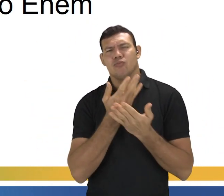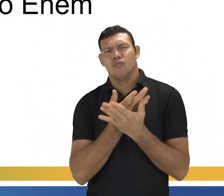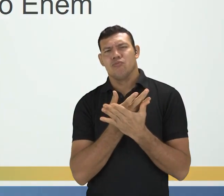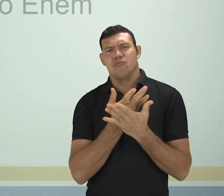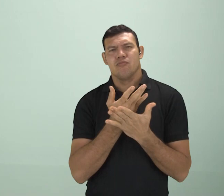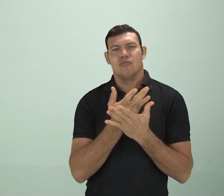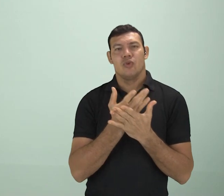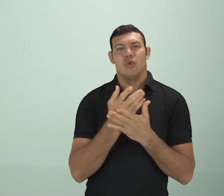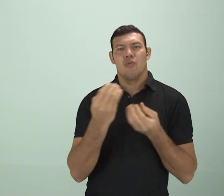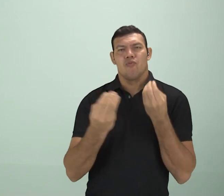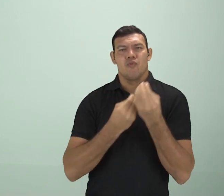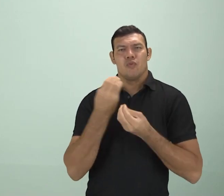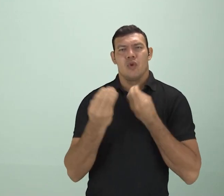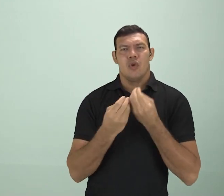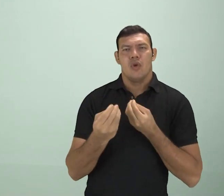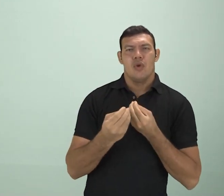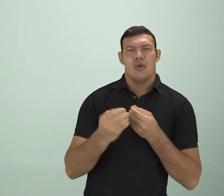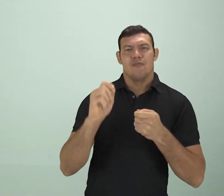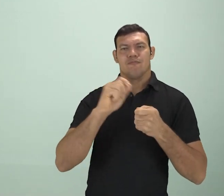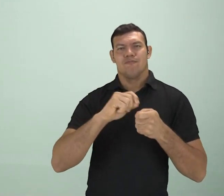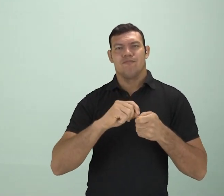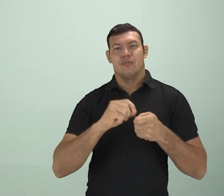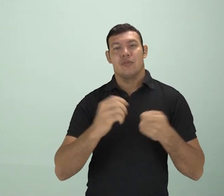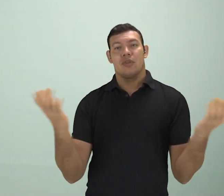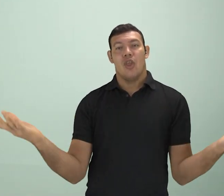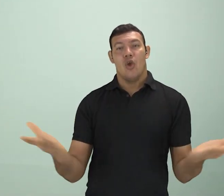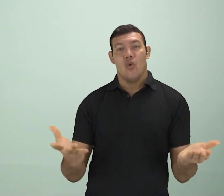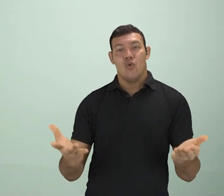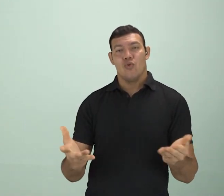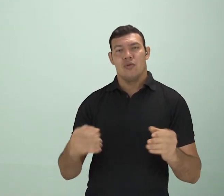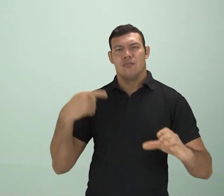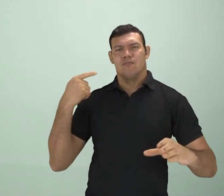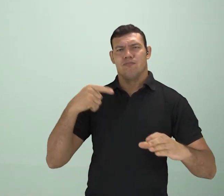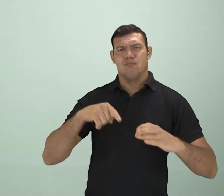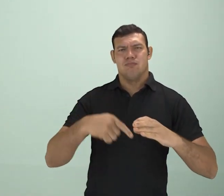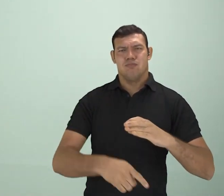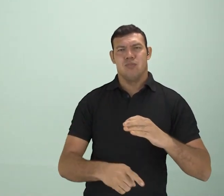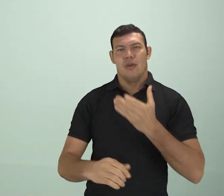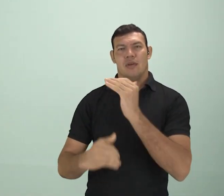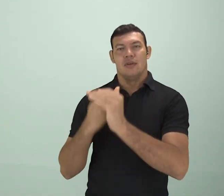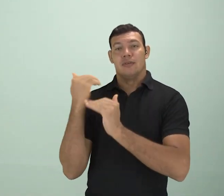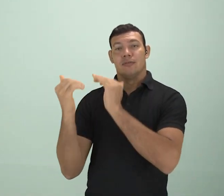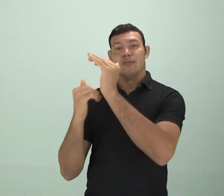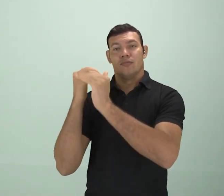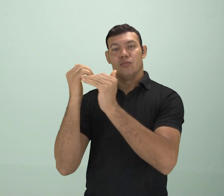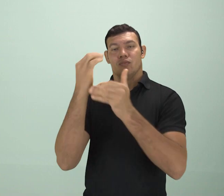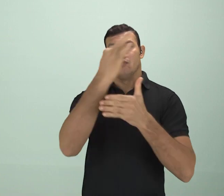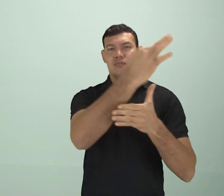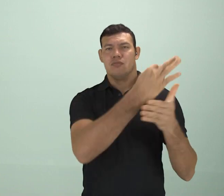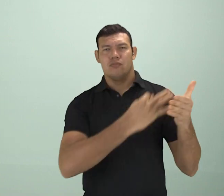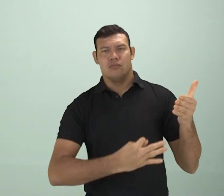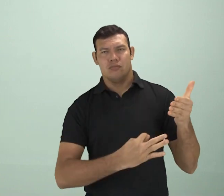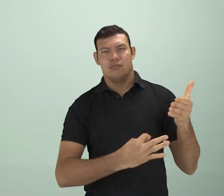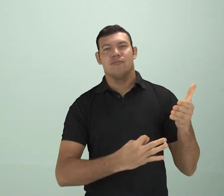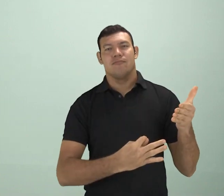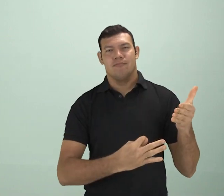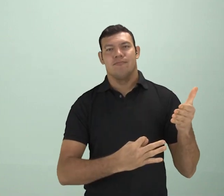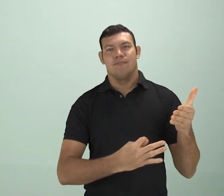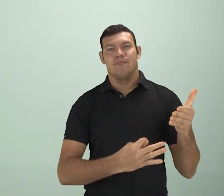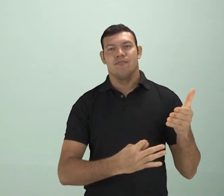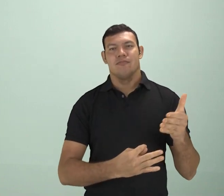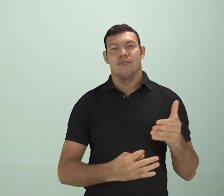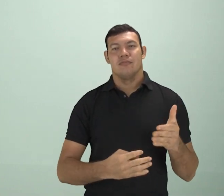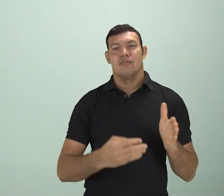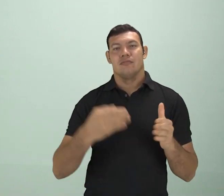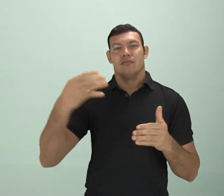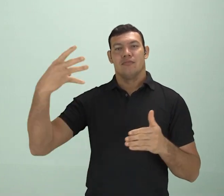e hoje nós vamos conhecer mais a fundo o desenvolvimento, uma das partes mais importantes do texto dissertativo